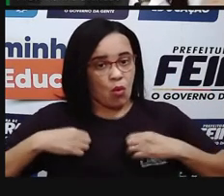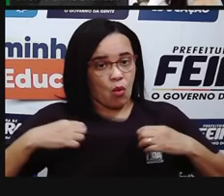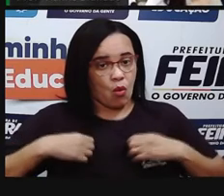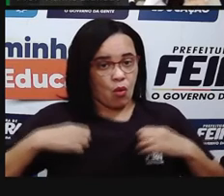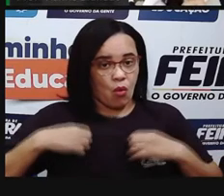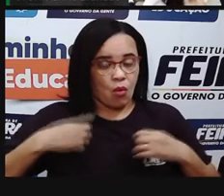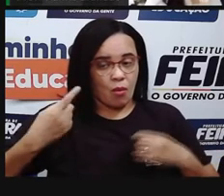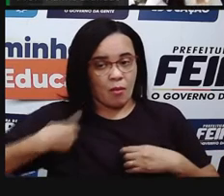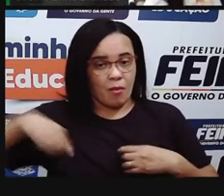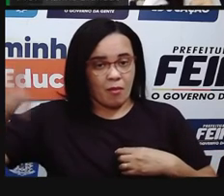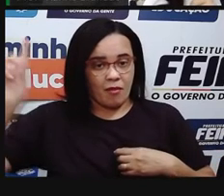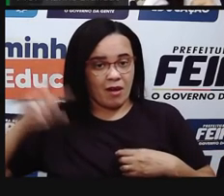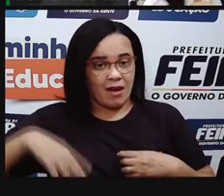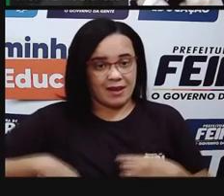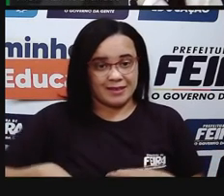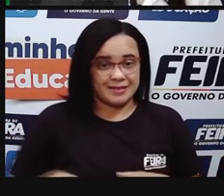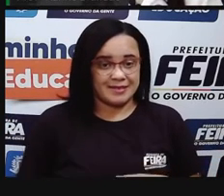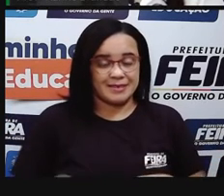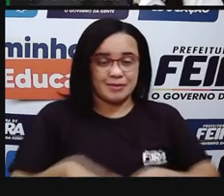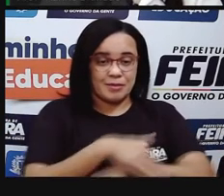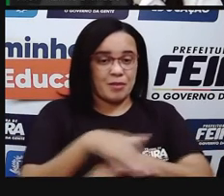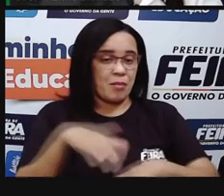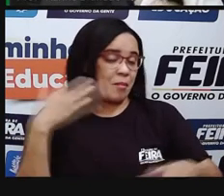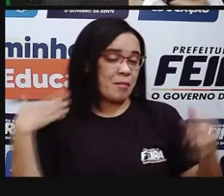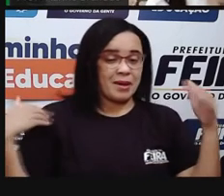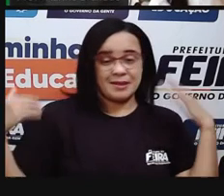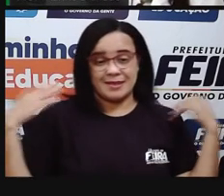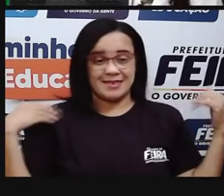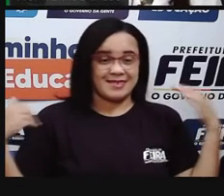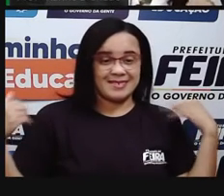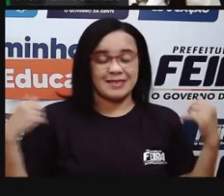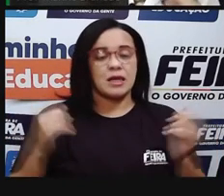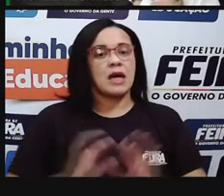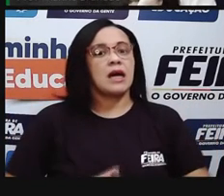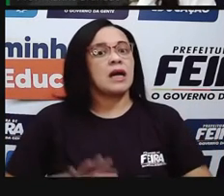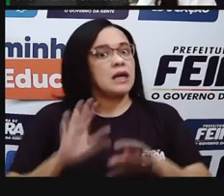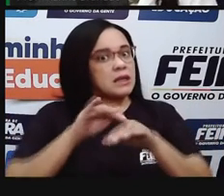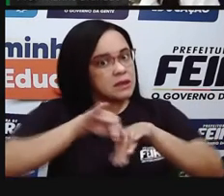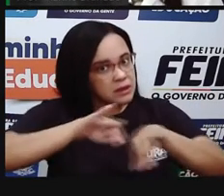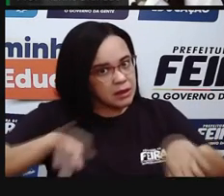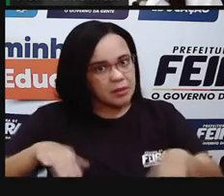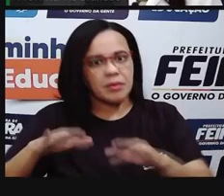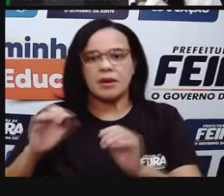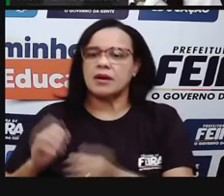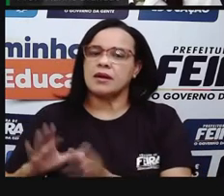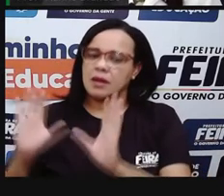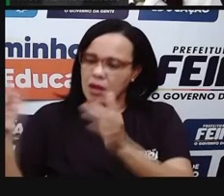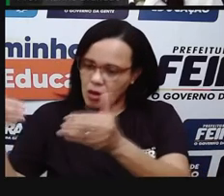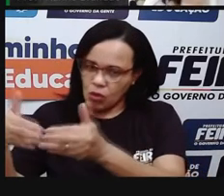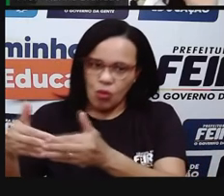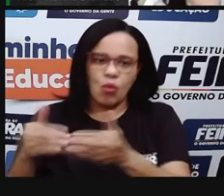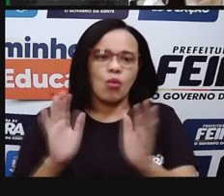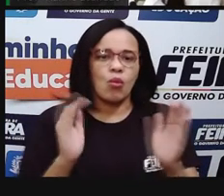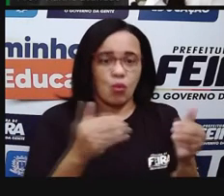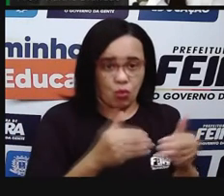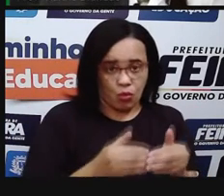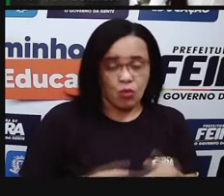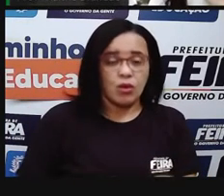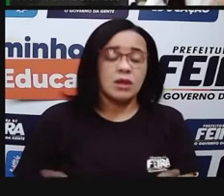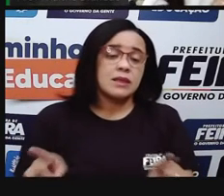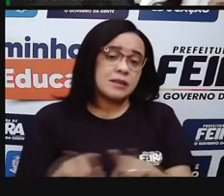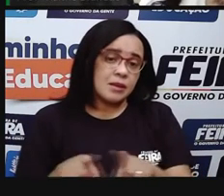os shorts das calças jeans, né? Vou separar as meias, as roupas íntimas, né?